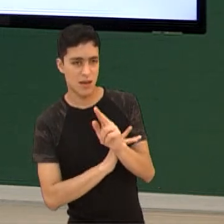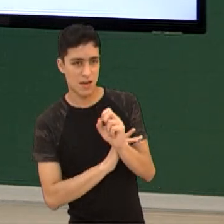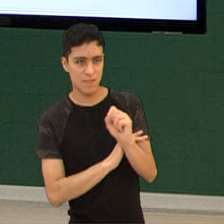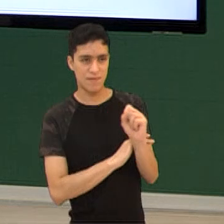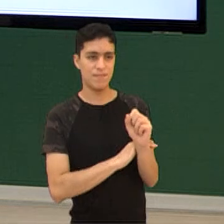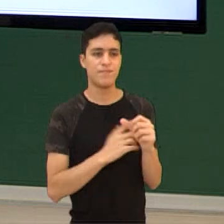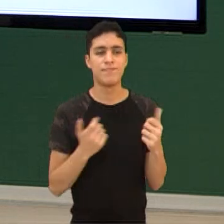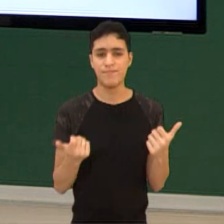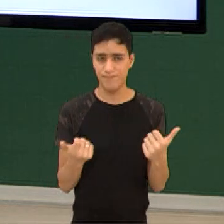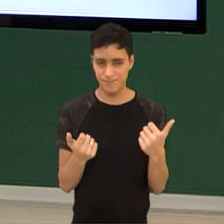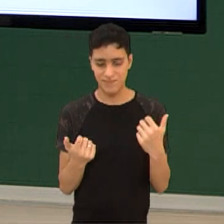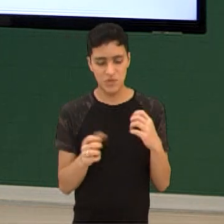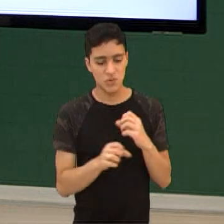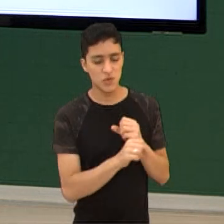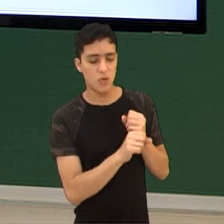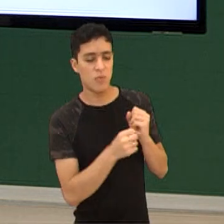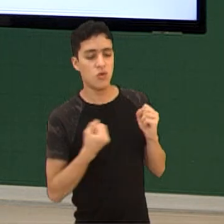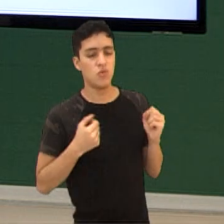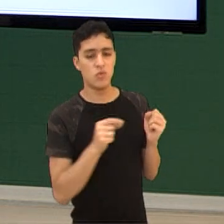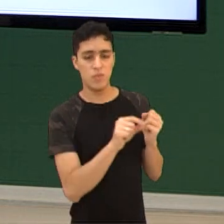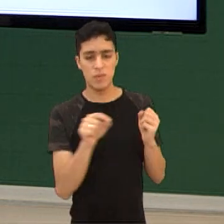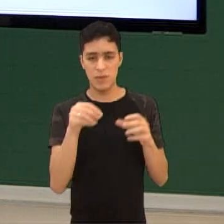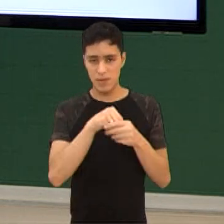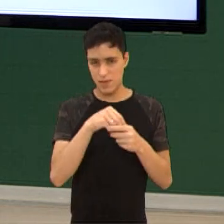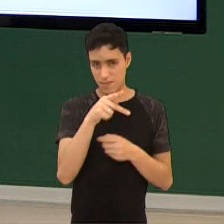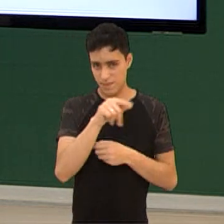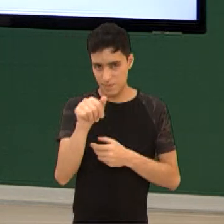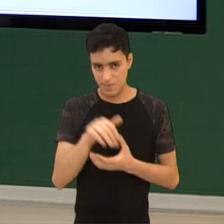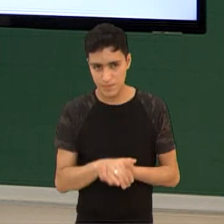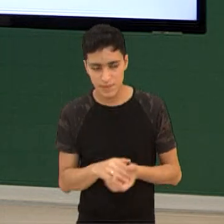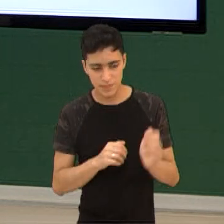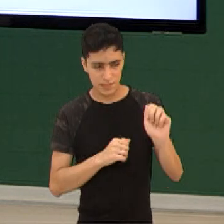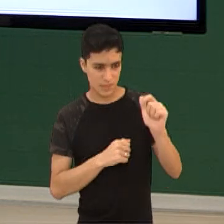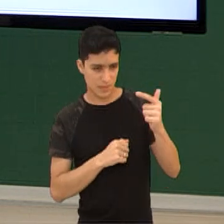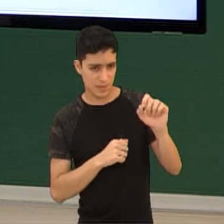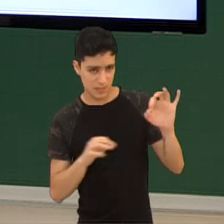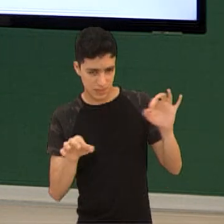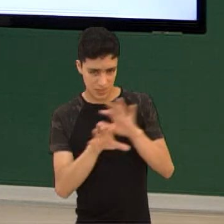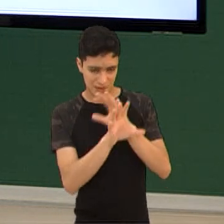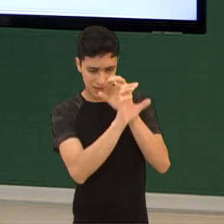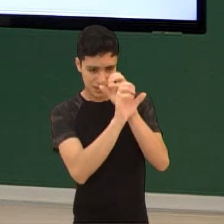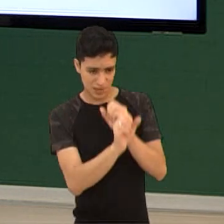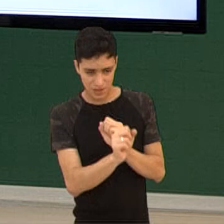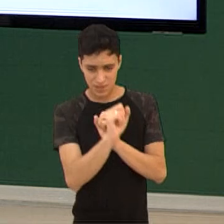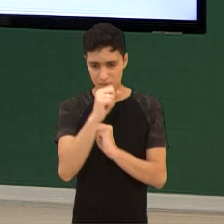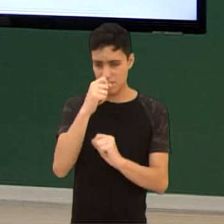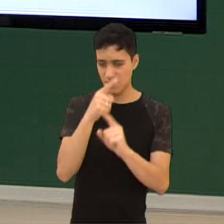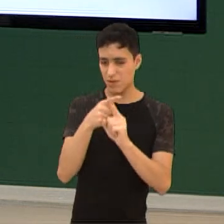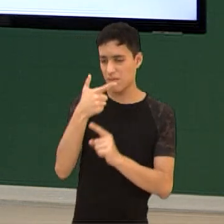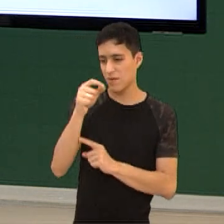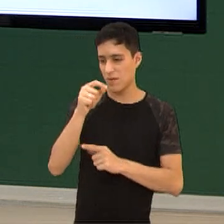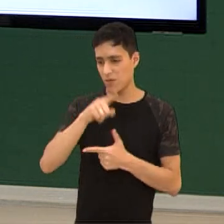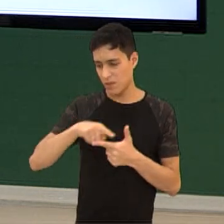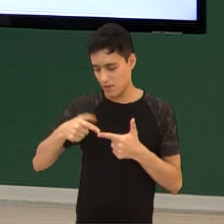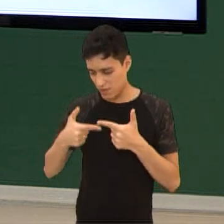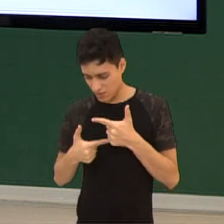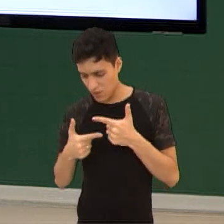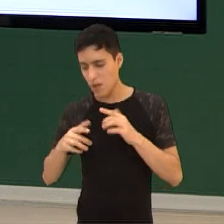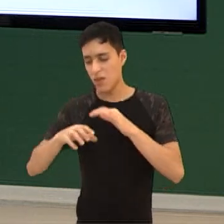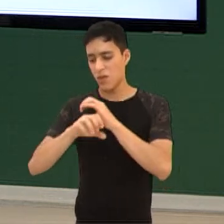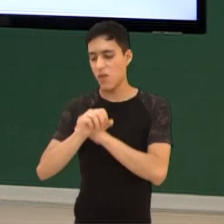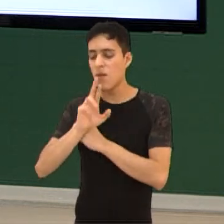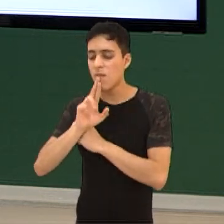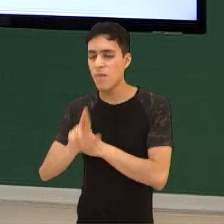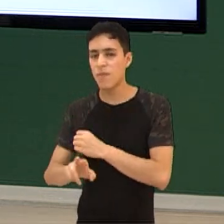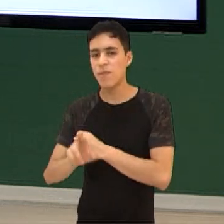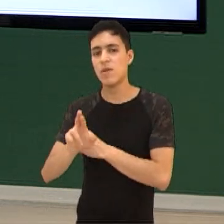da PA. Substitui o A1, o A20 que você acabou de calcular, multiplica por 20 e divide por 2. Você vai ter a soma